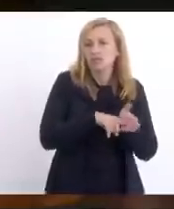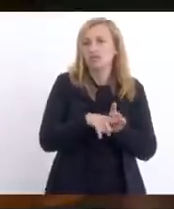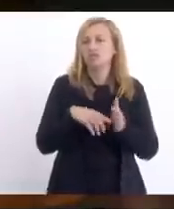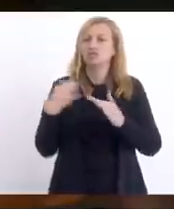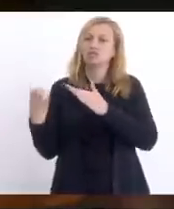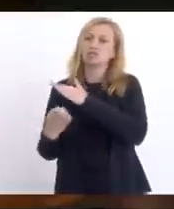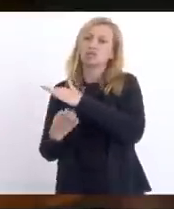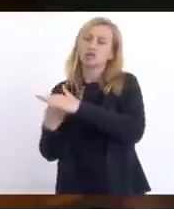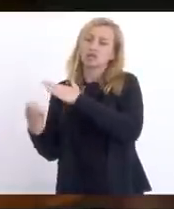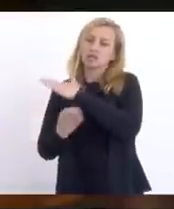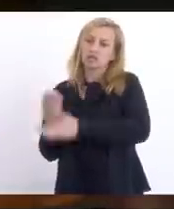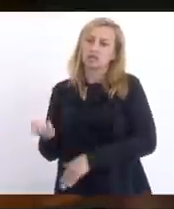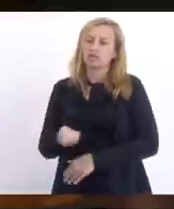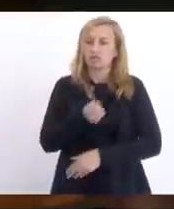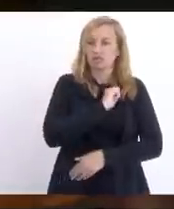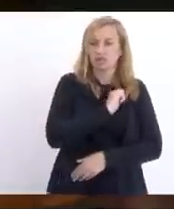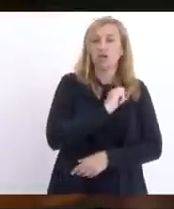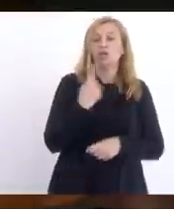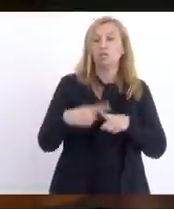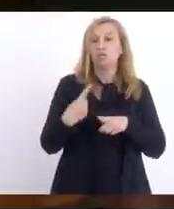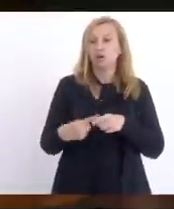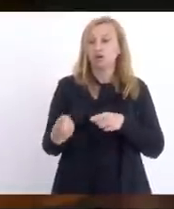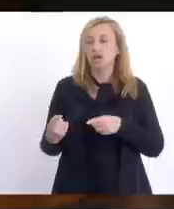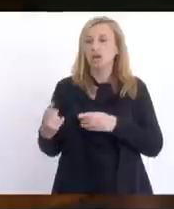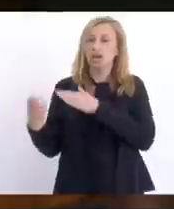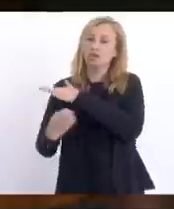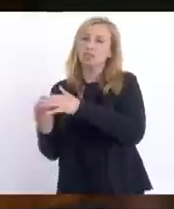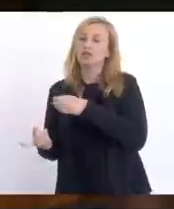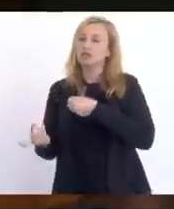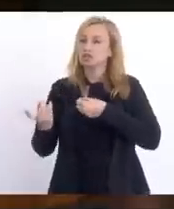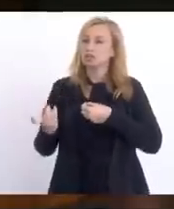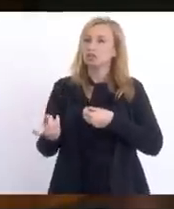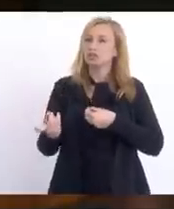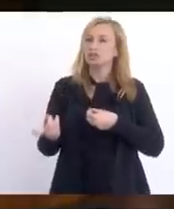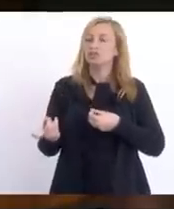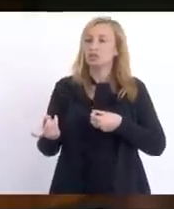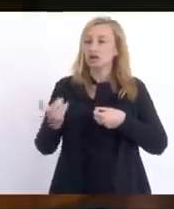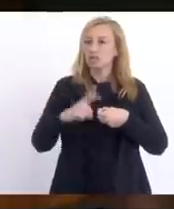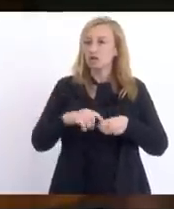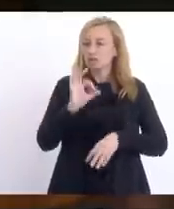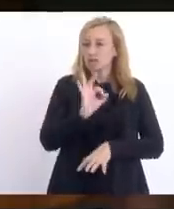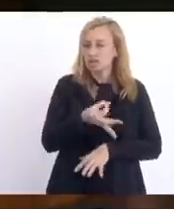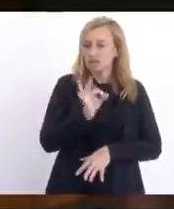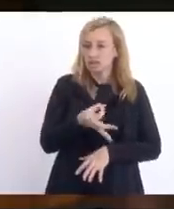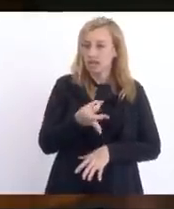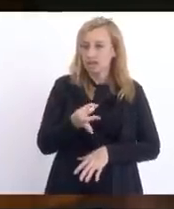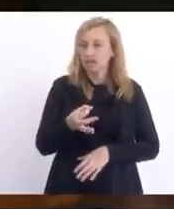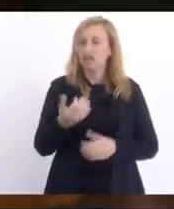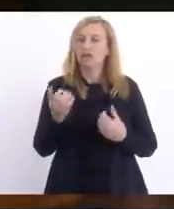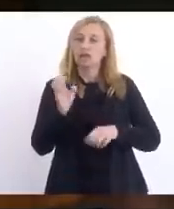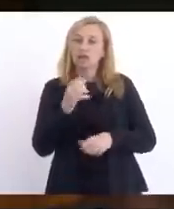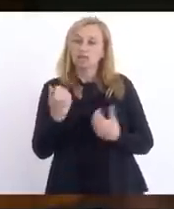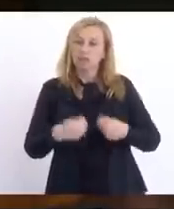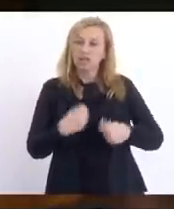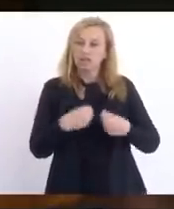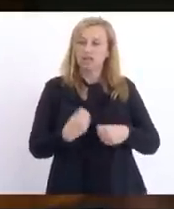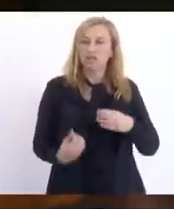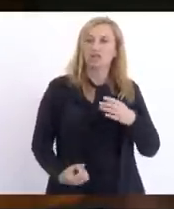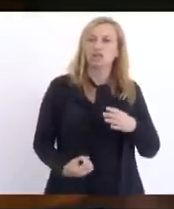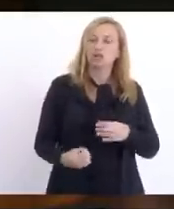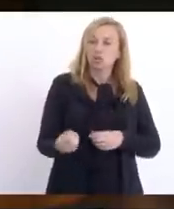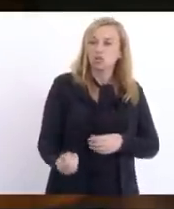empresa não dá o retorno necessário que o estado do Rio de Janeiro precisa, seja na produção de novos postos